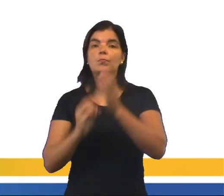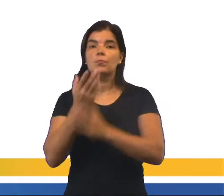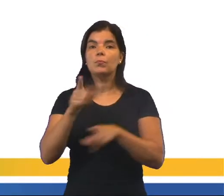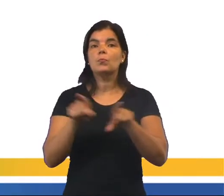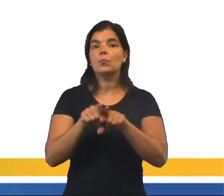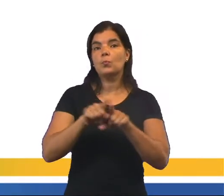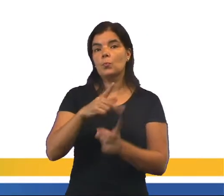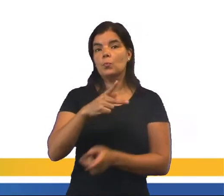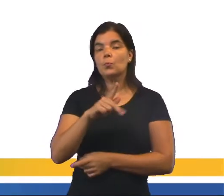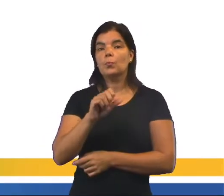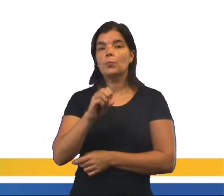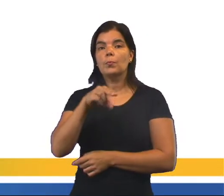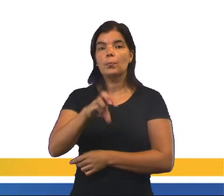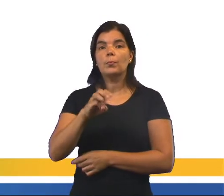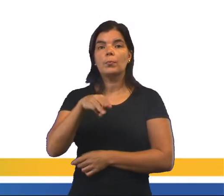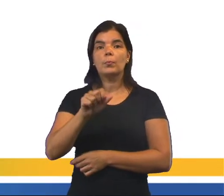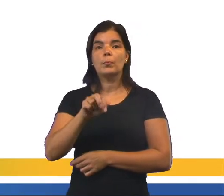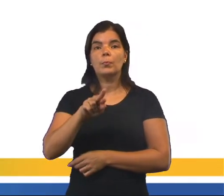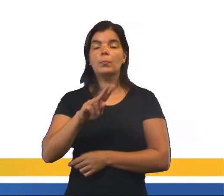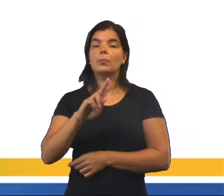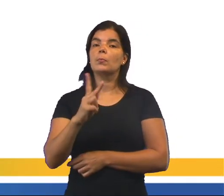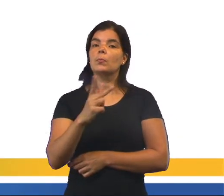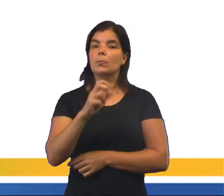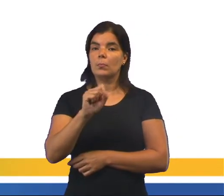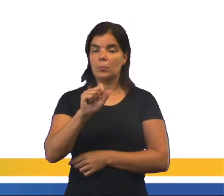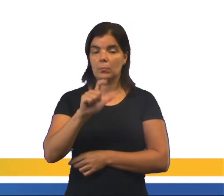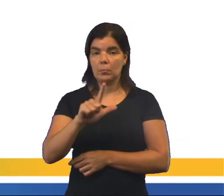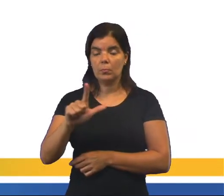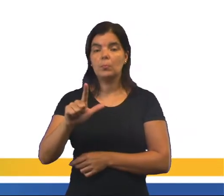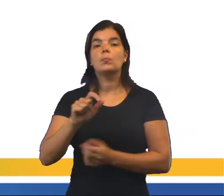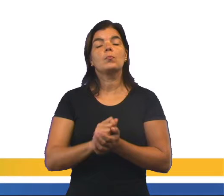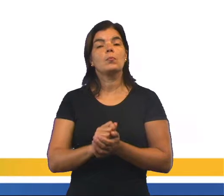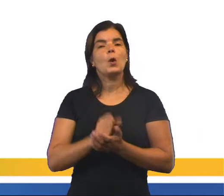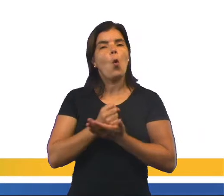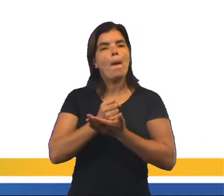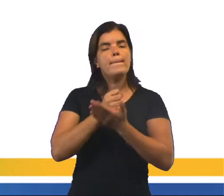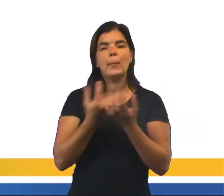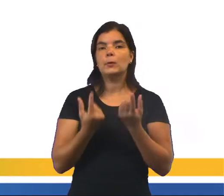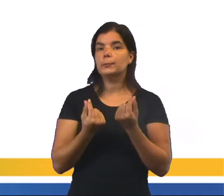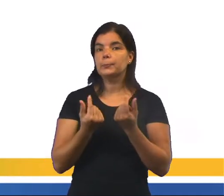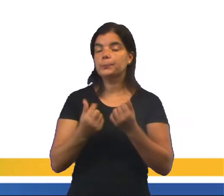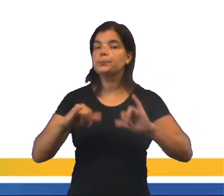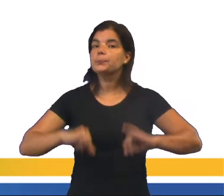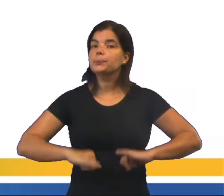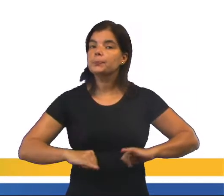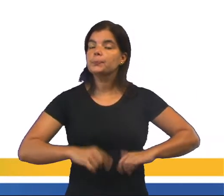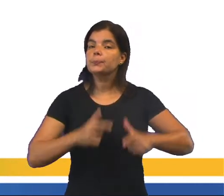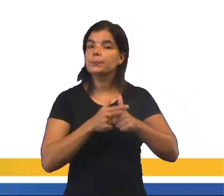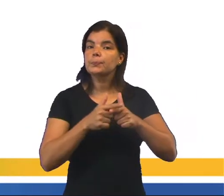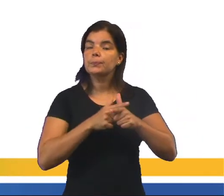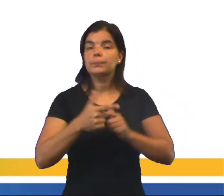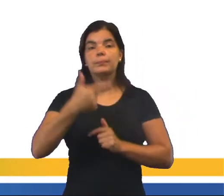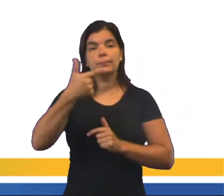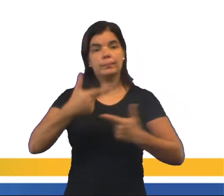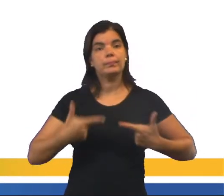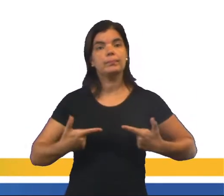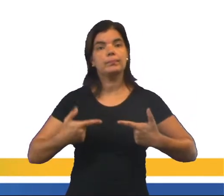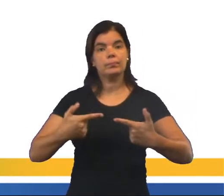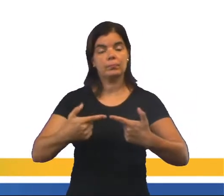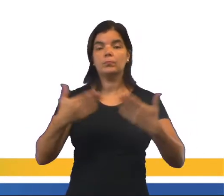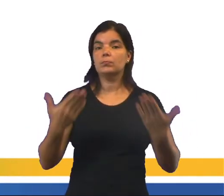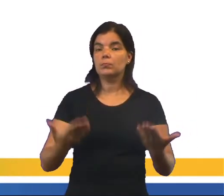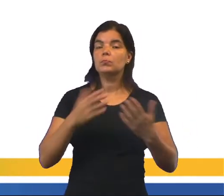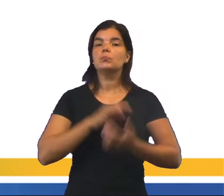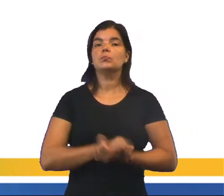Plano Marshall, que visava o apoio financeiro para aqueles países que estavam sofrendo ainda as consequências da Segunda Guerra.